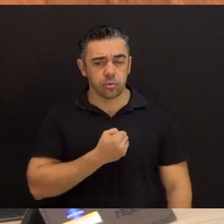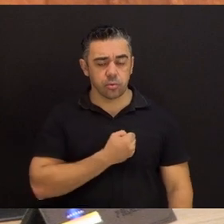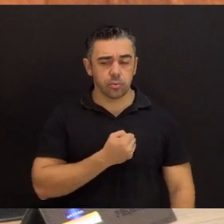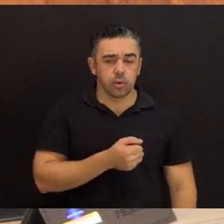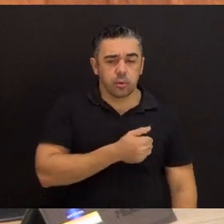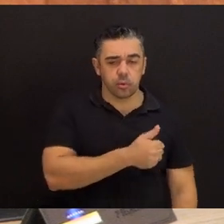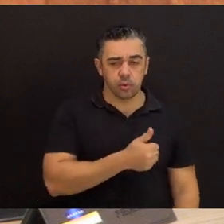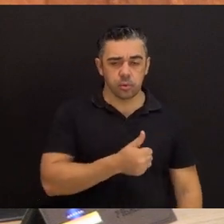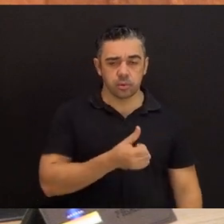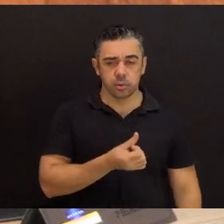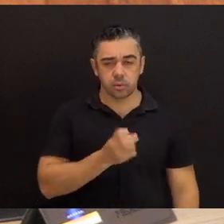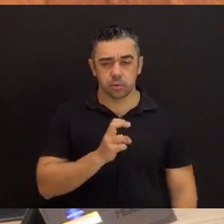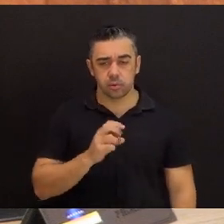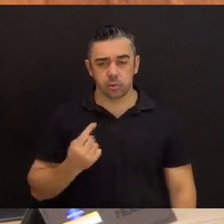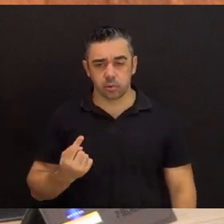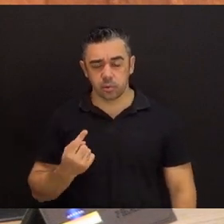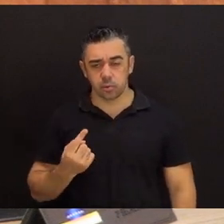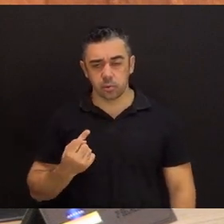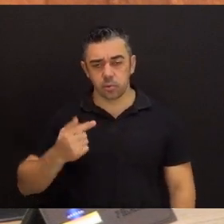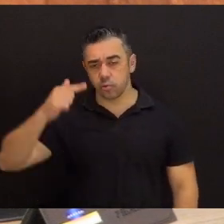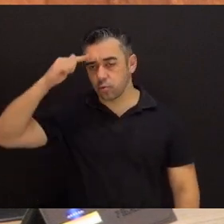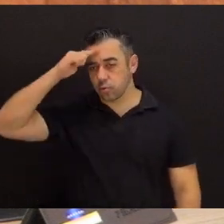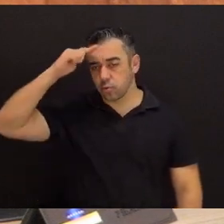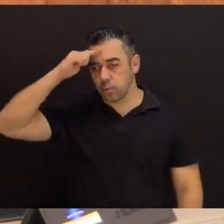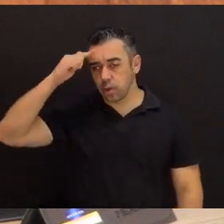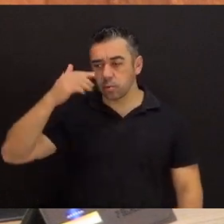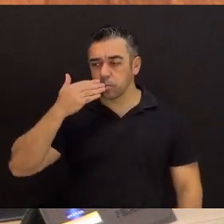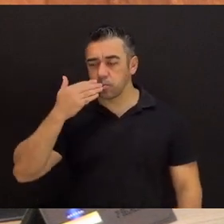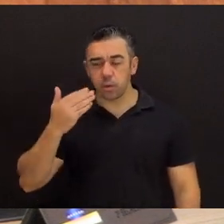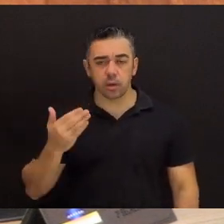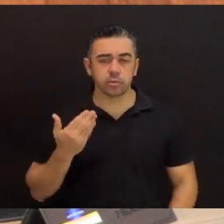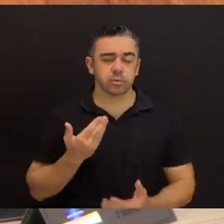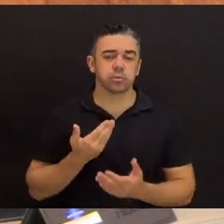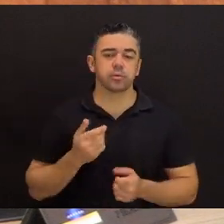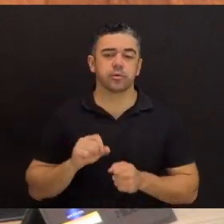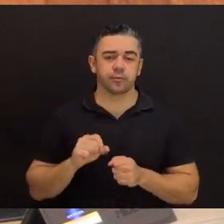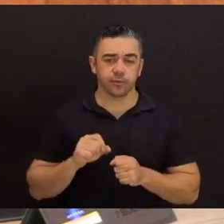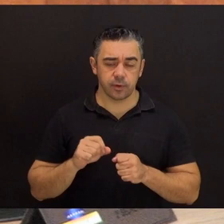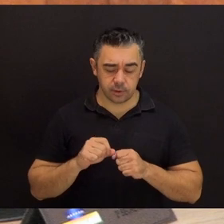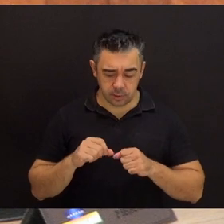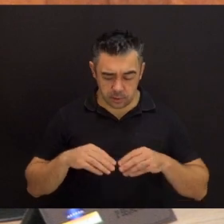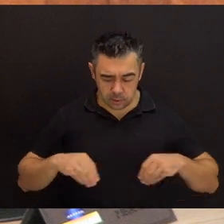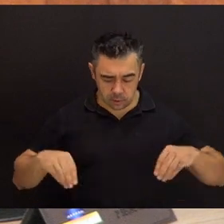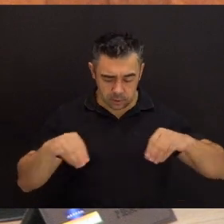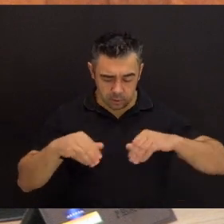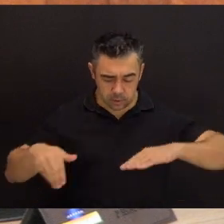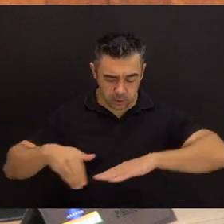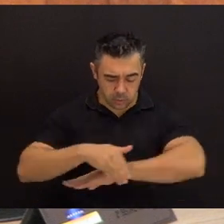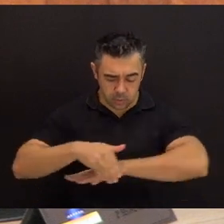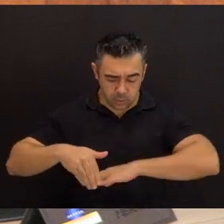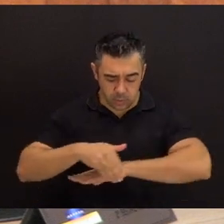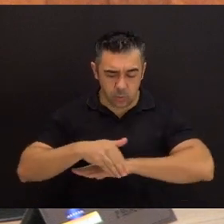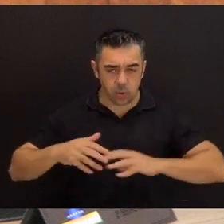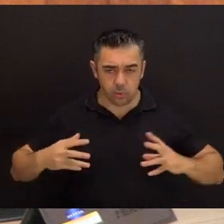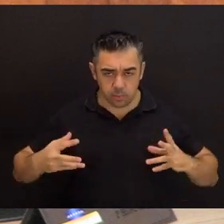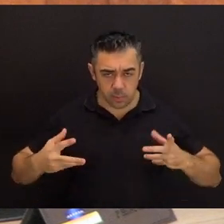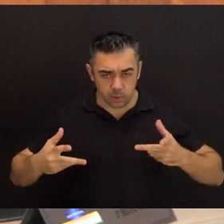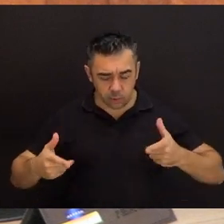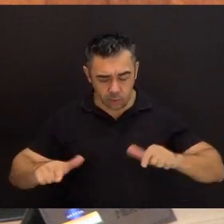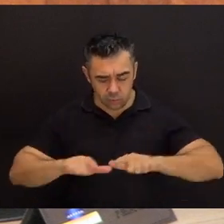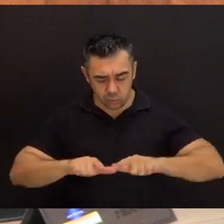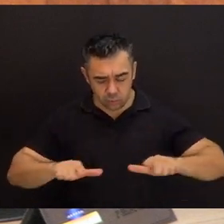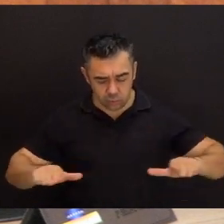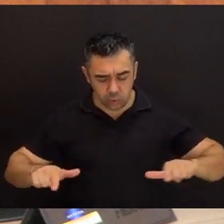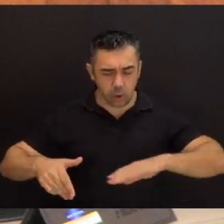651 do vereador Gilberto Melo que seja realizado em sair paramento e patrolamento em toda a extensão da Rua